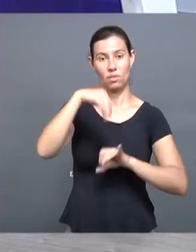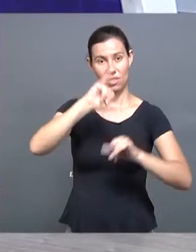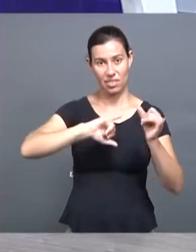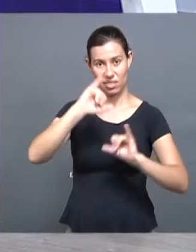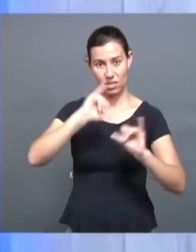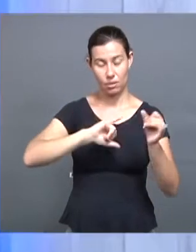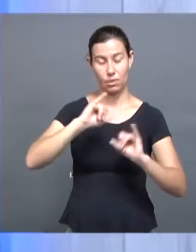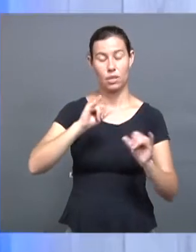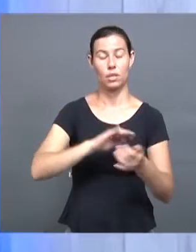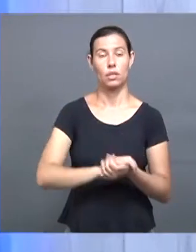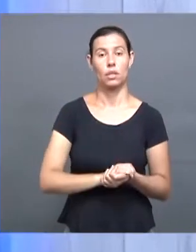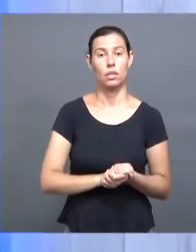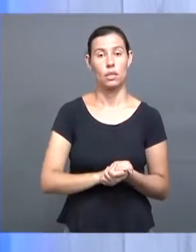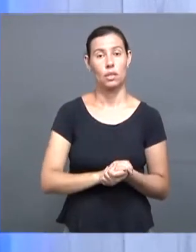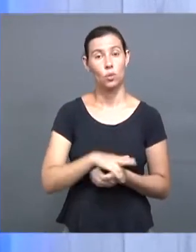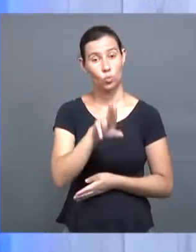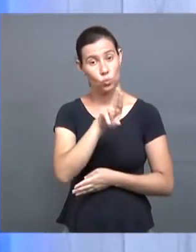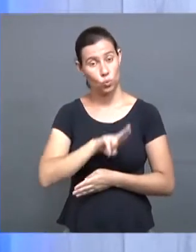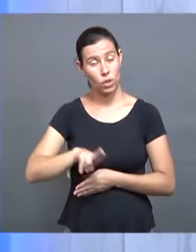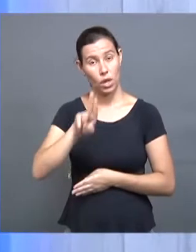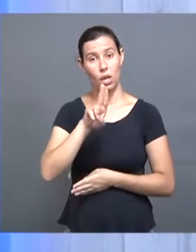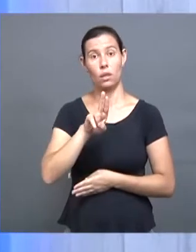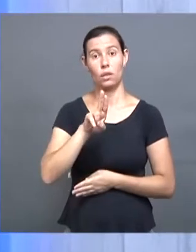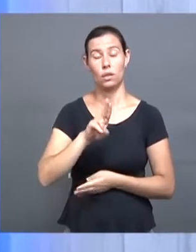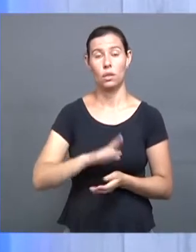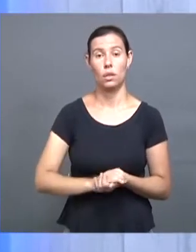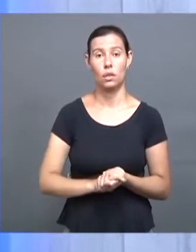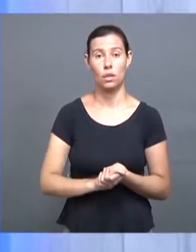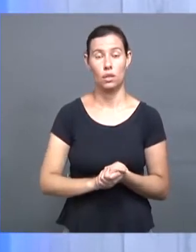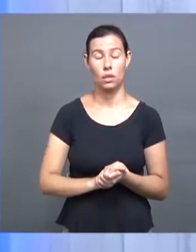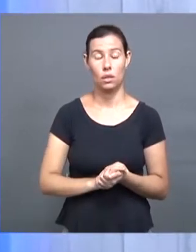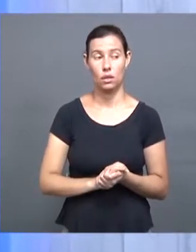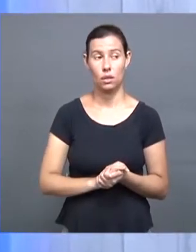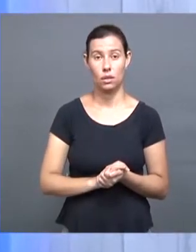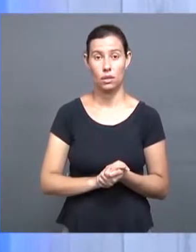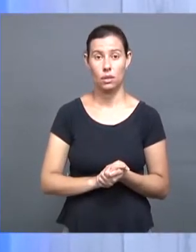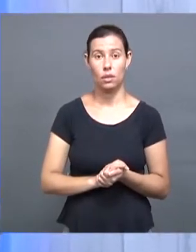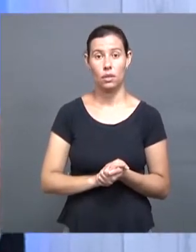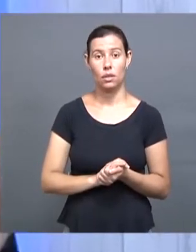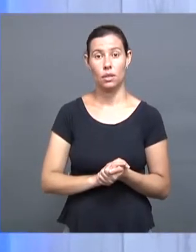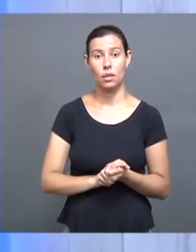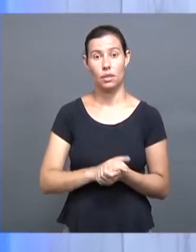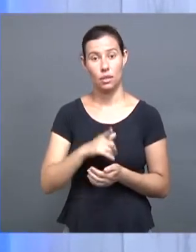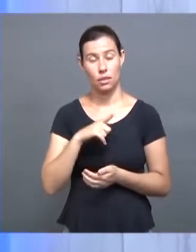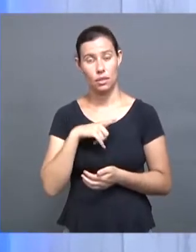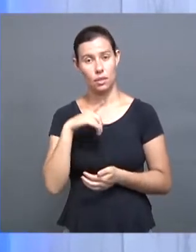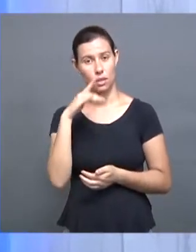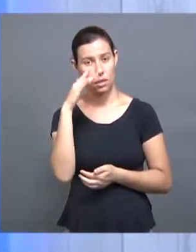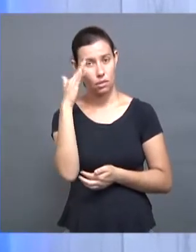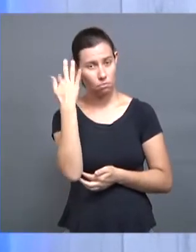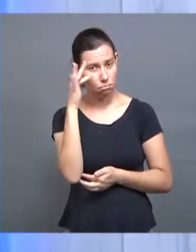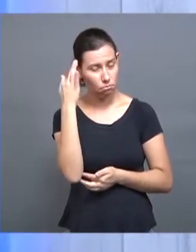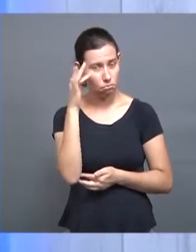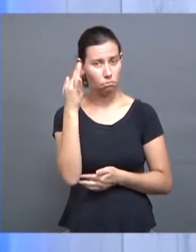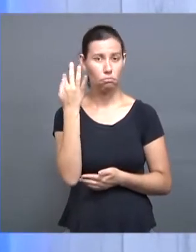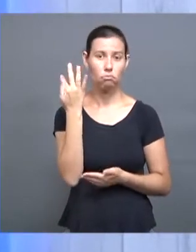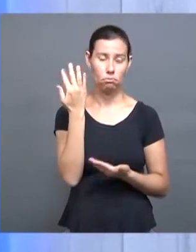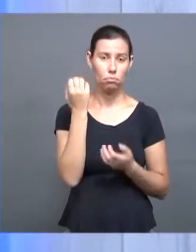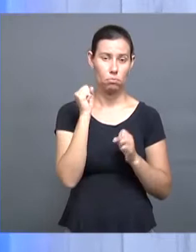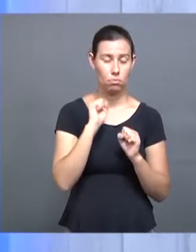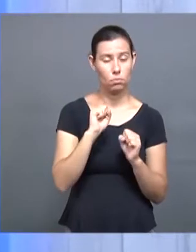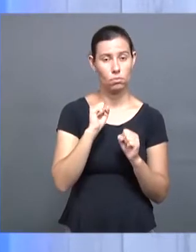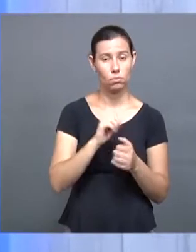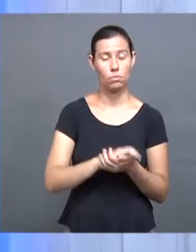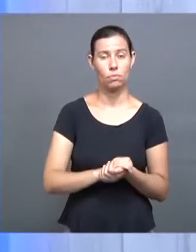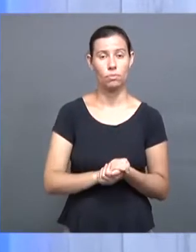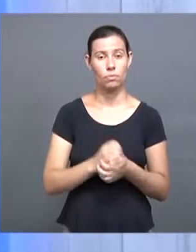pimenta, ela até é usada muito para desencadear enxaqueca em trabalhos, em pesquisa, então tem essa relação. Mas